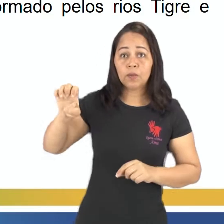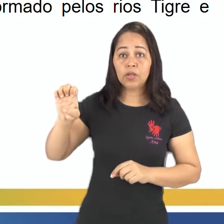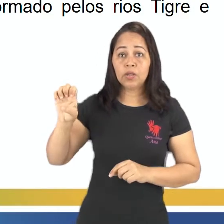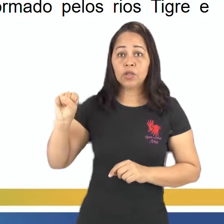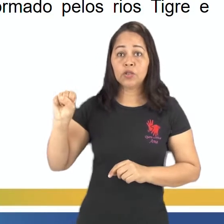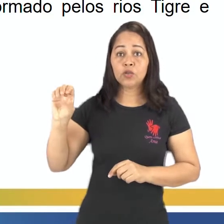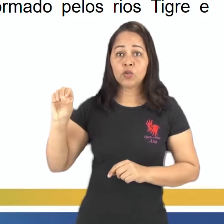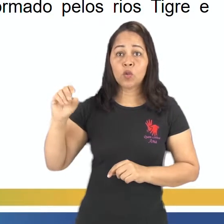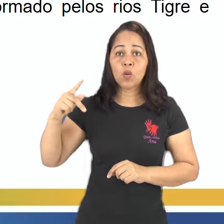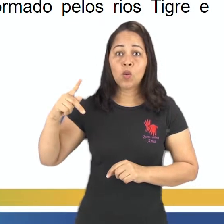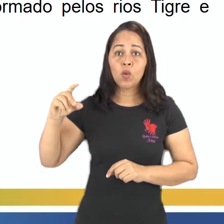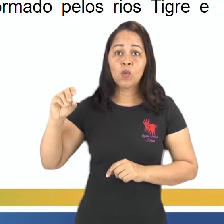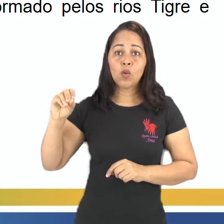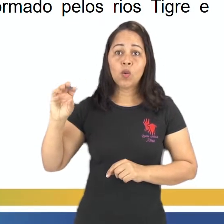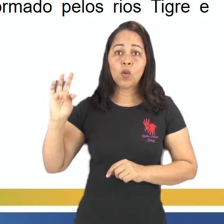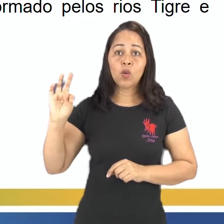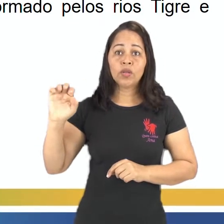humanidade,